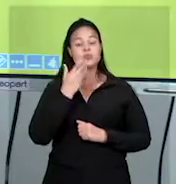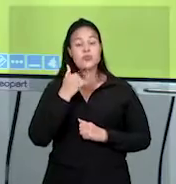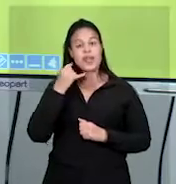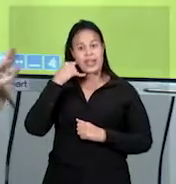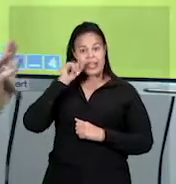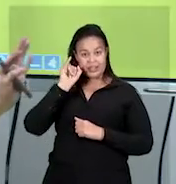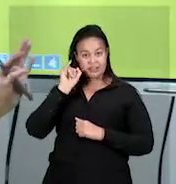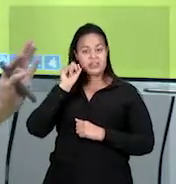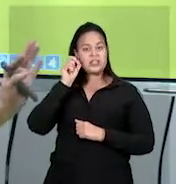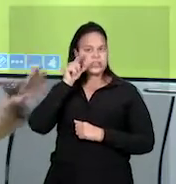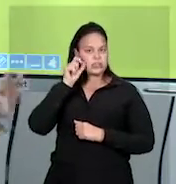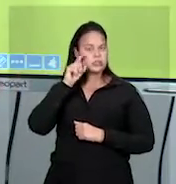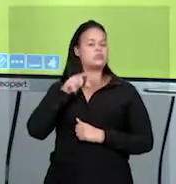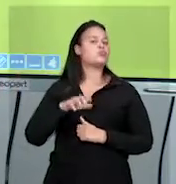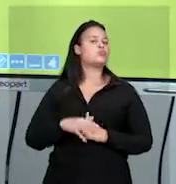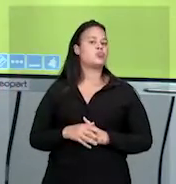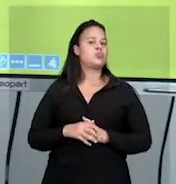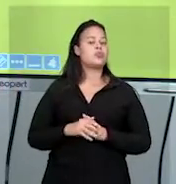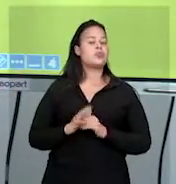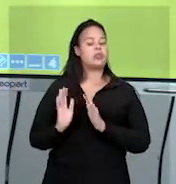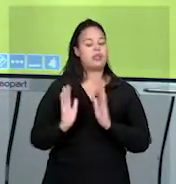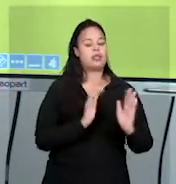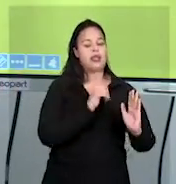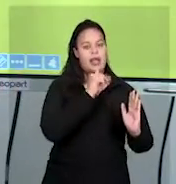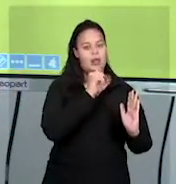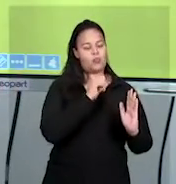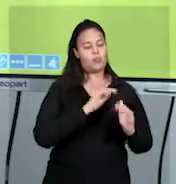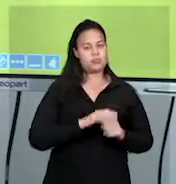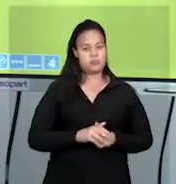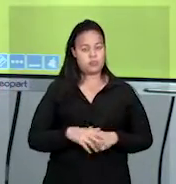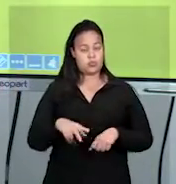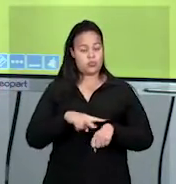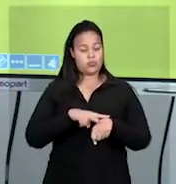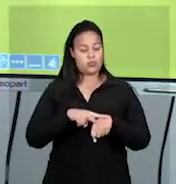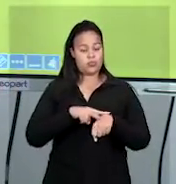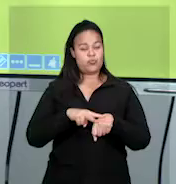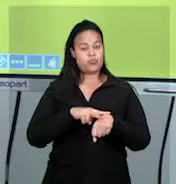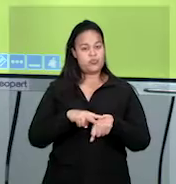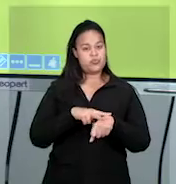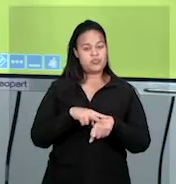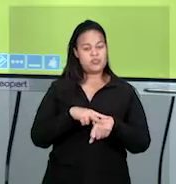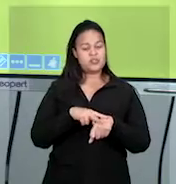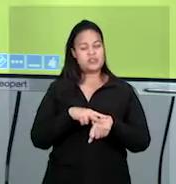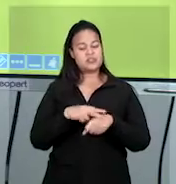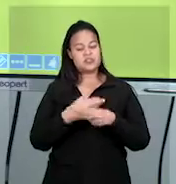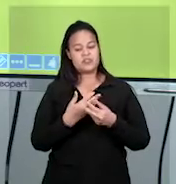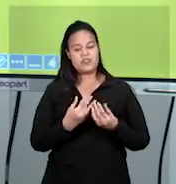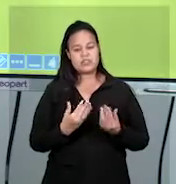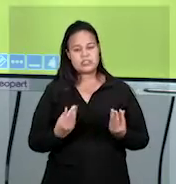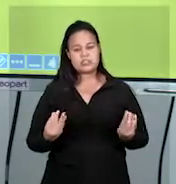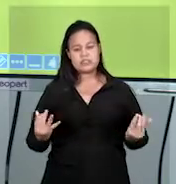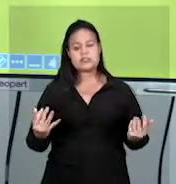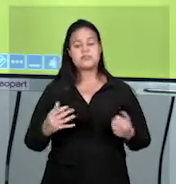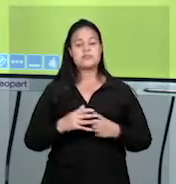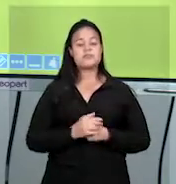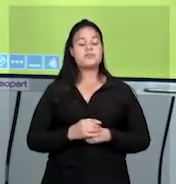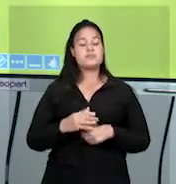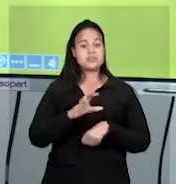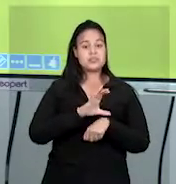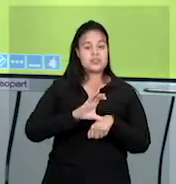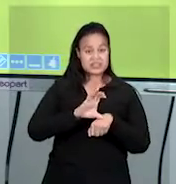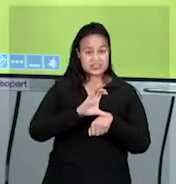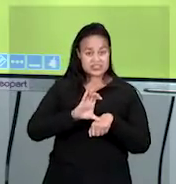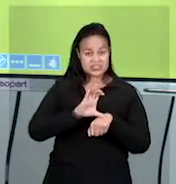fazer informação de cor azul para deixar o azul para água, o verde, que normalmente a gente vai deixar para vegetação, e o cinza,